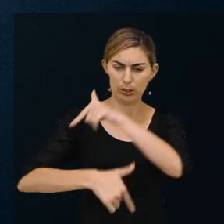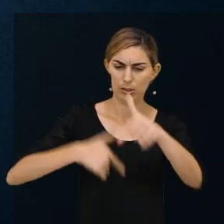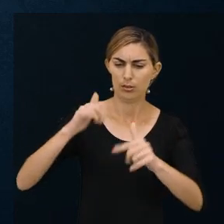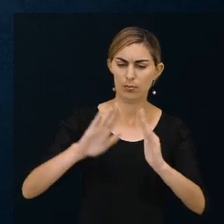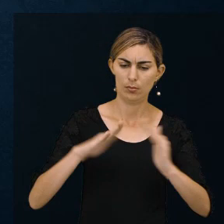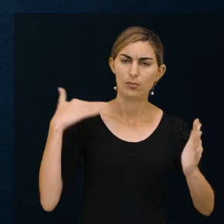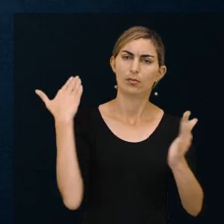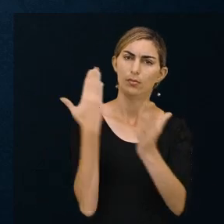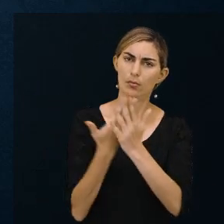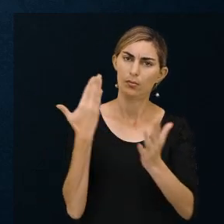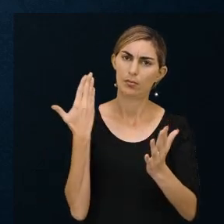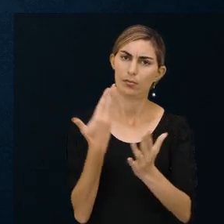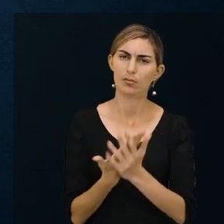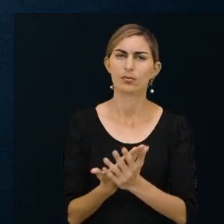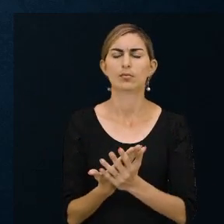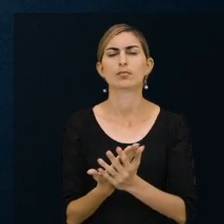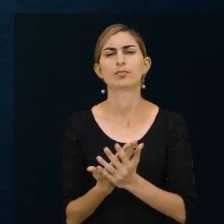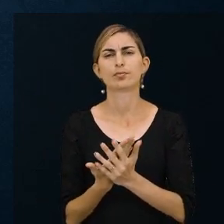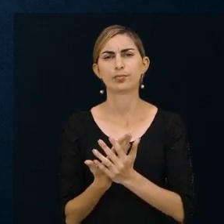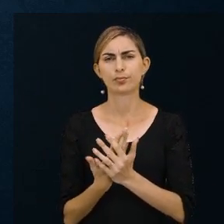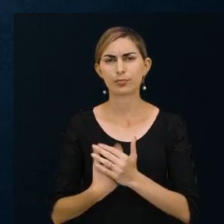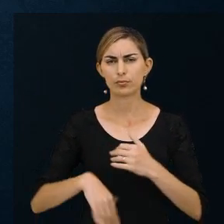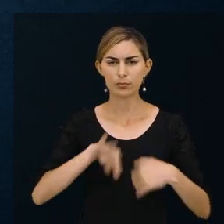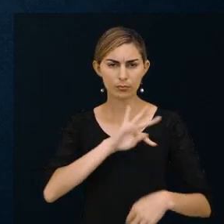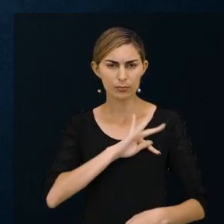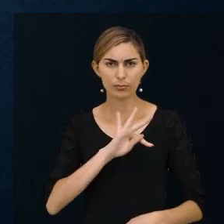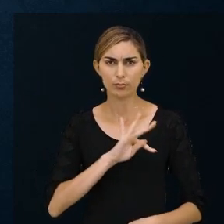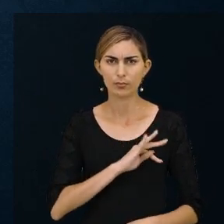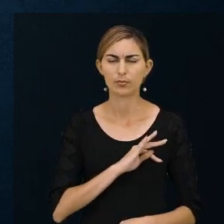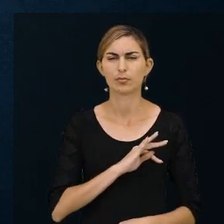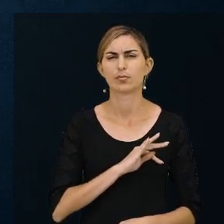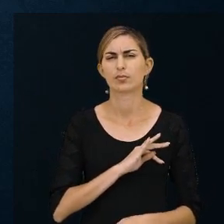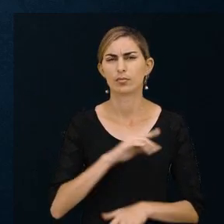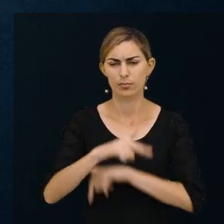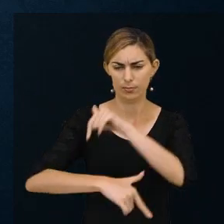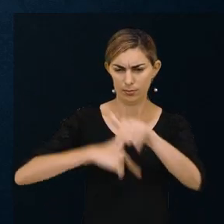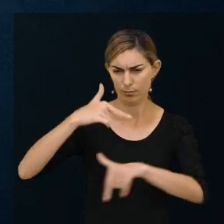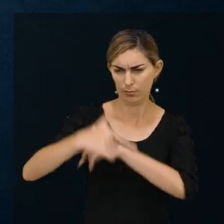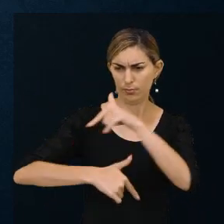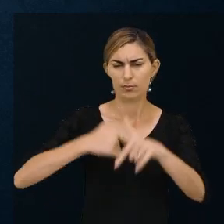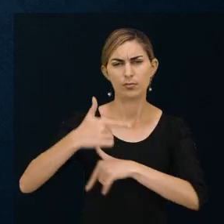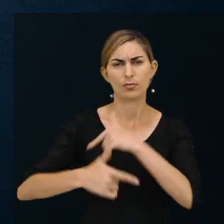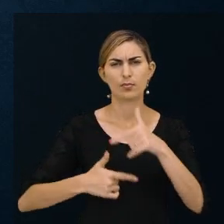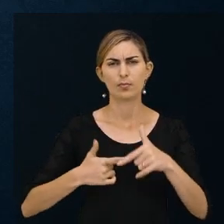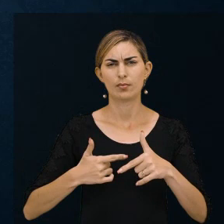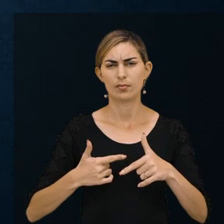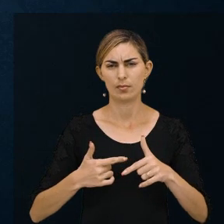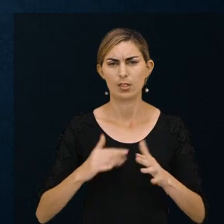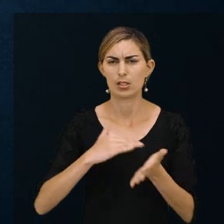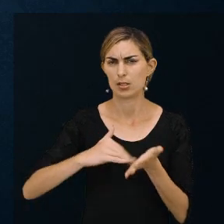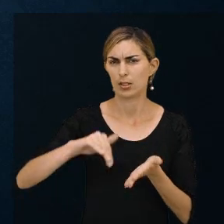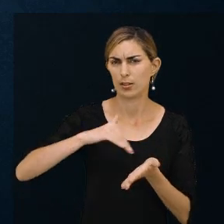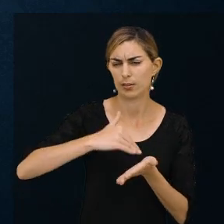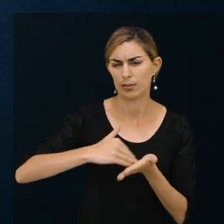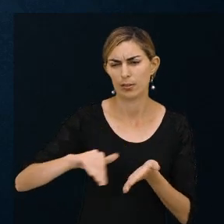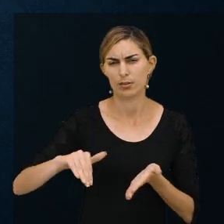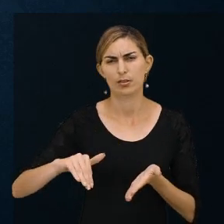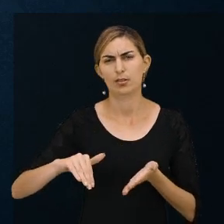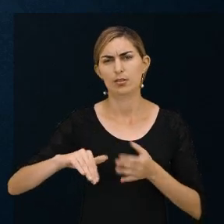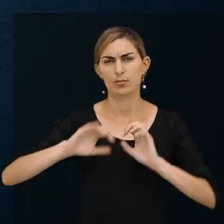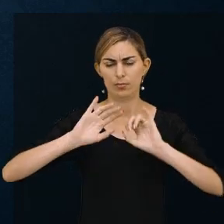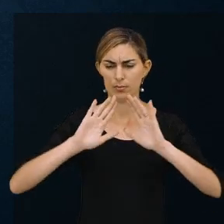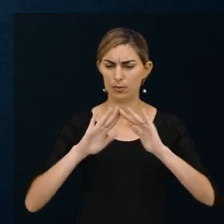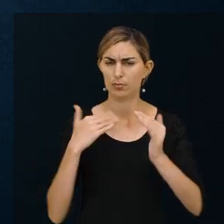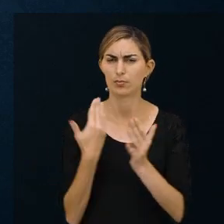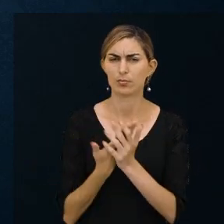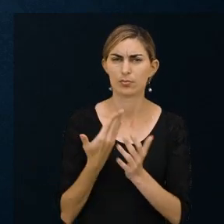os trabalhos escolares, né, os técnicos que trabalham na secretaria